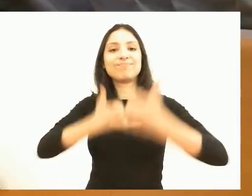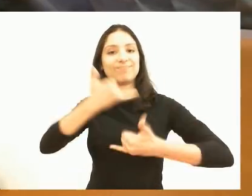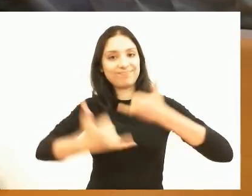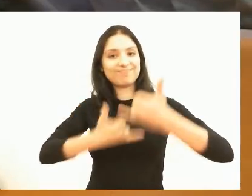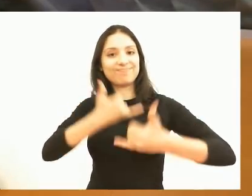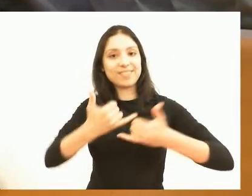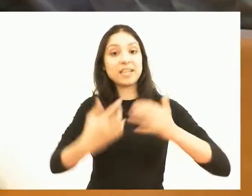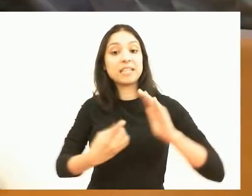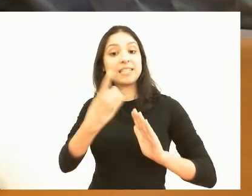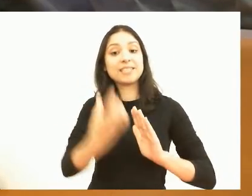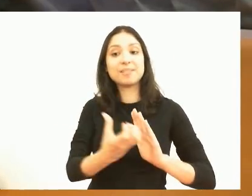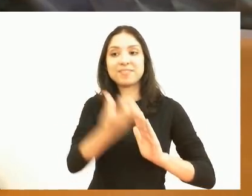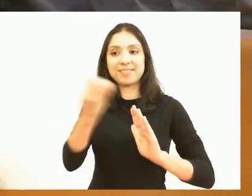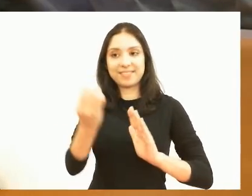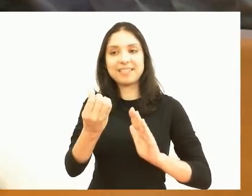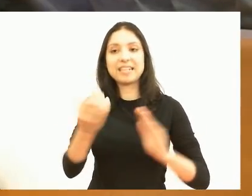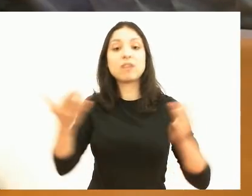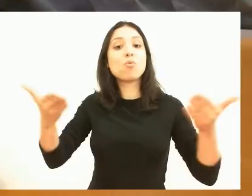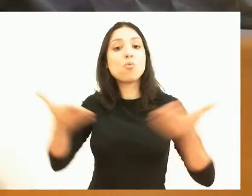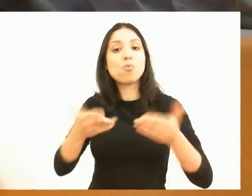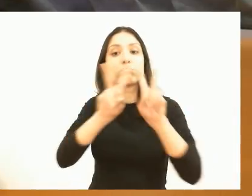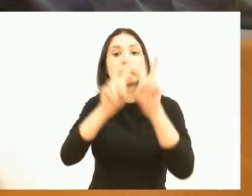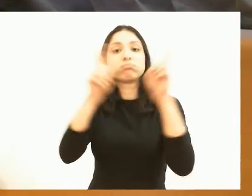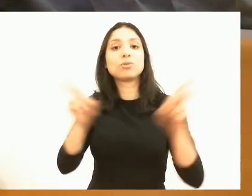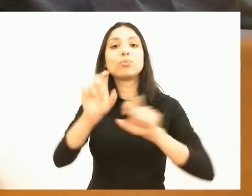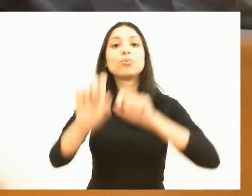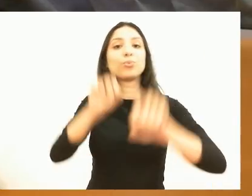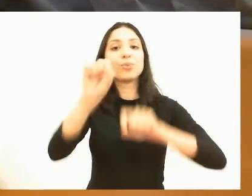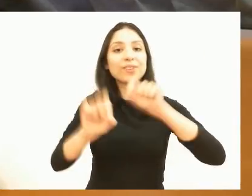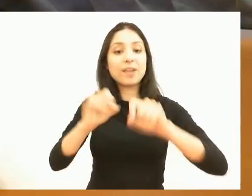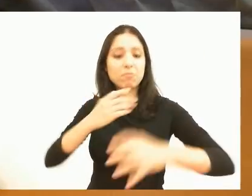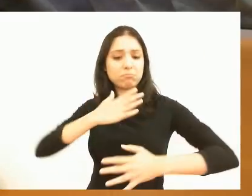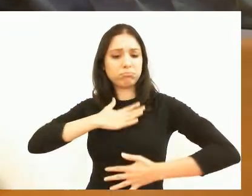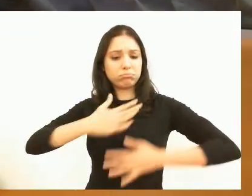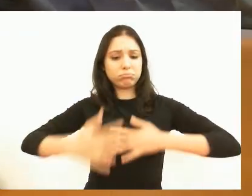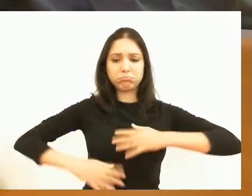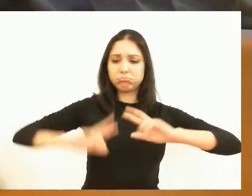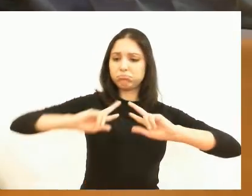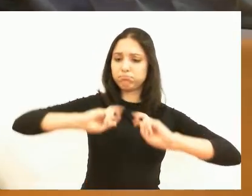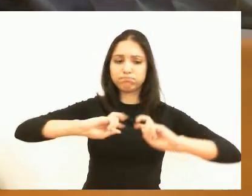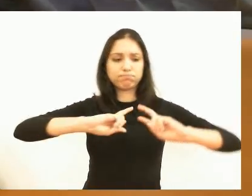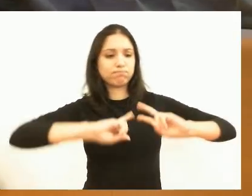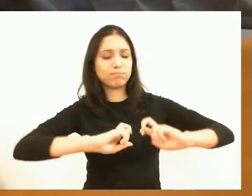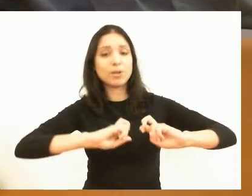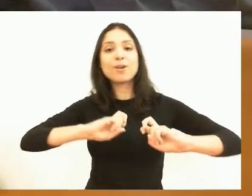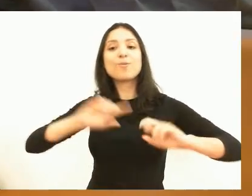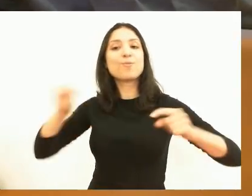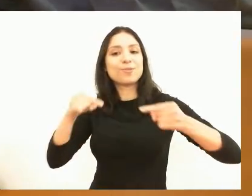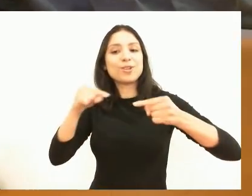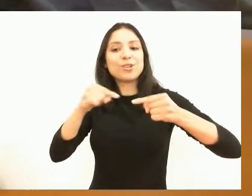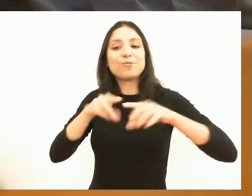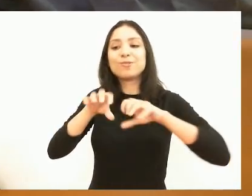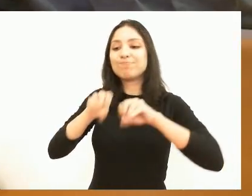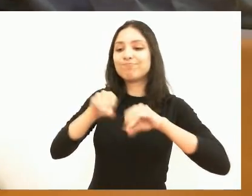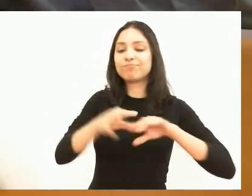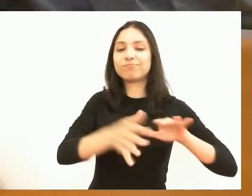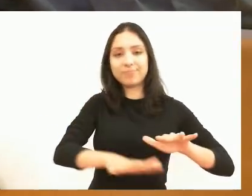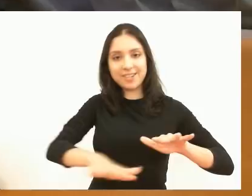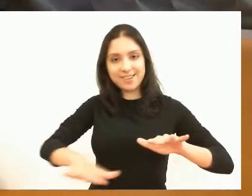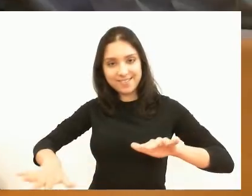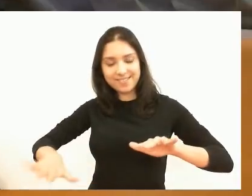o tema hoje a escuta do corpo para crianças a nossa convidada hoje é a